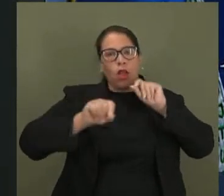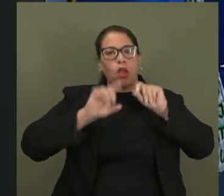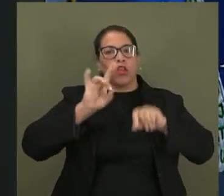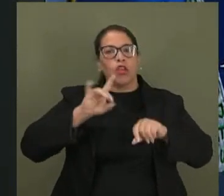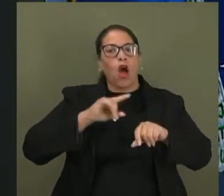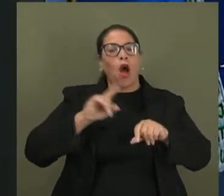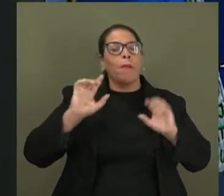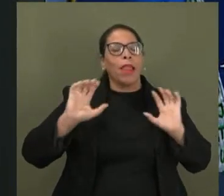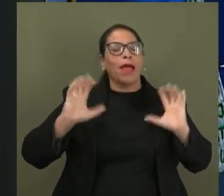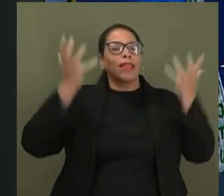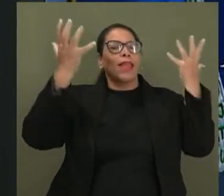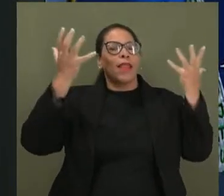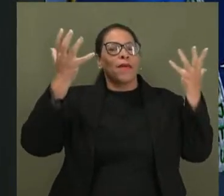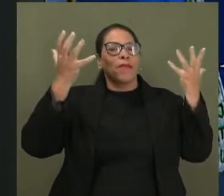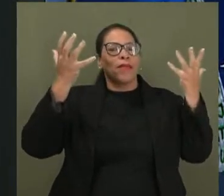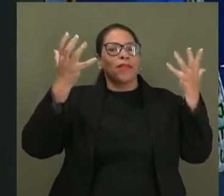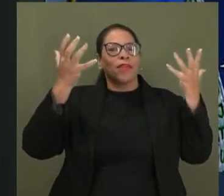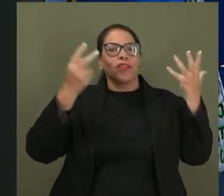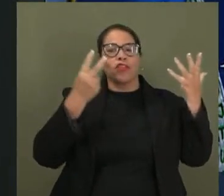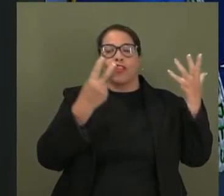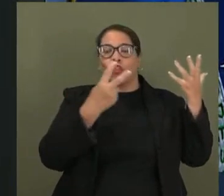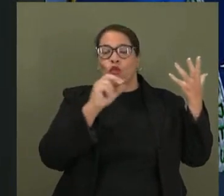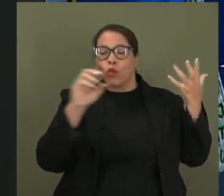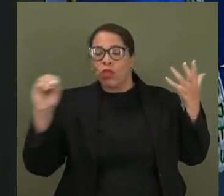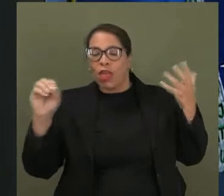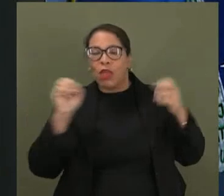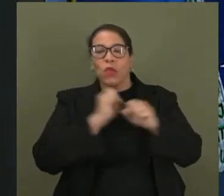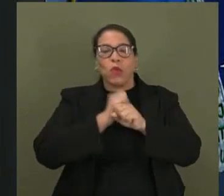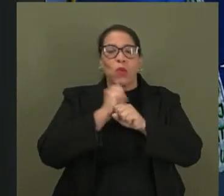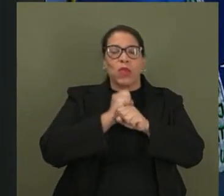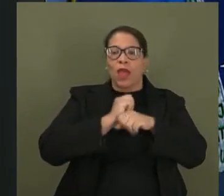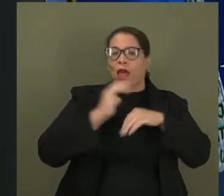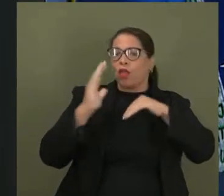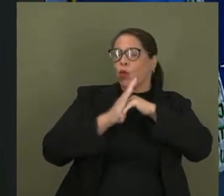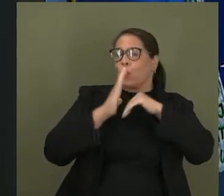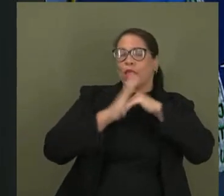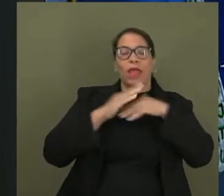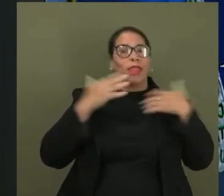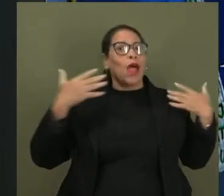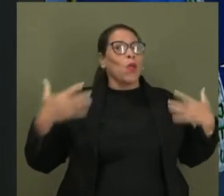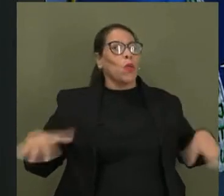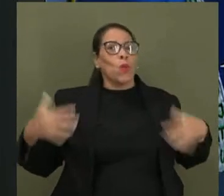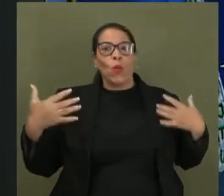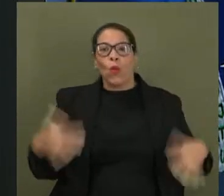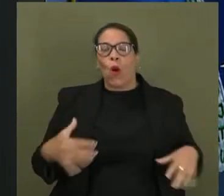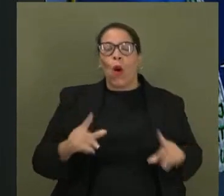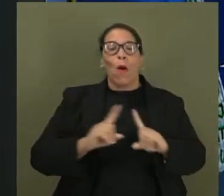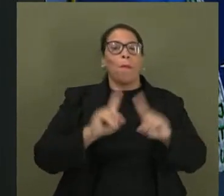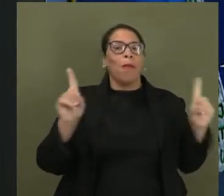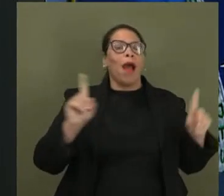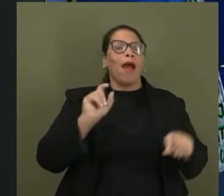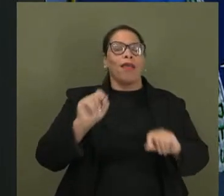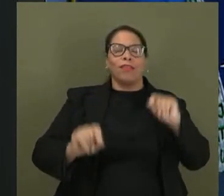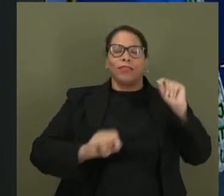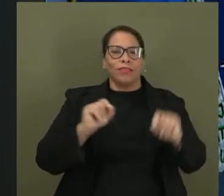pela celebração de um bicentenário tão esperado, mas sim